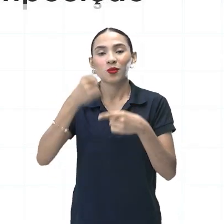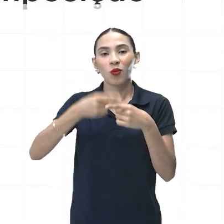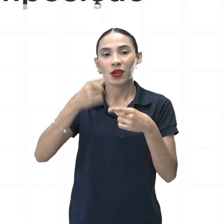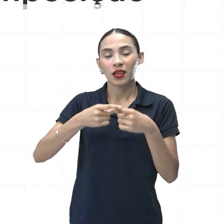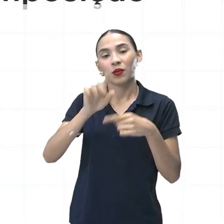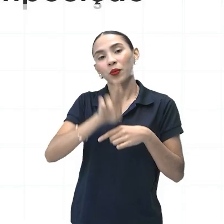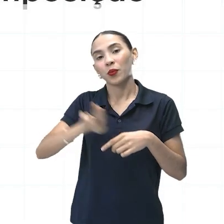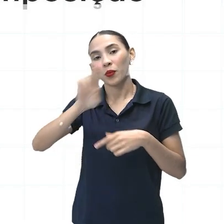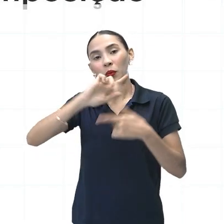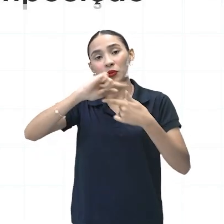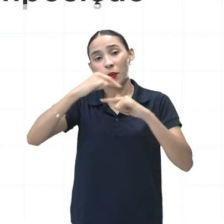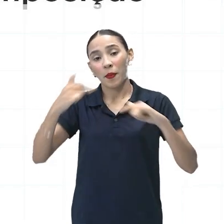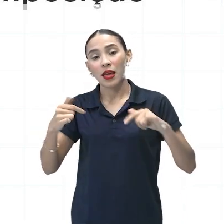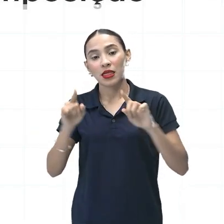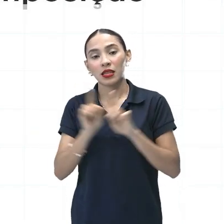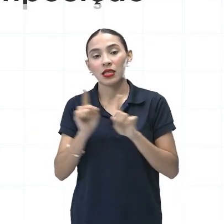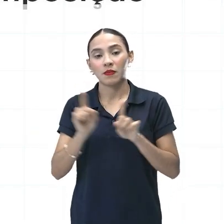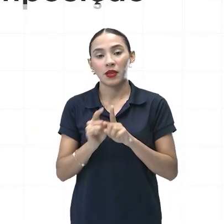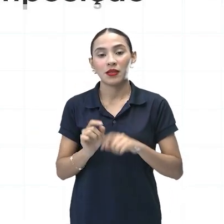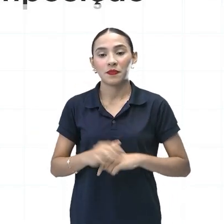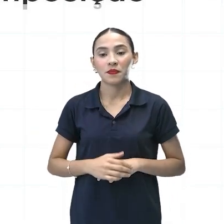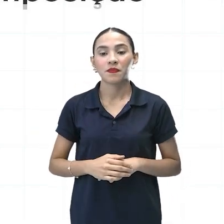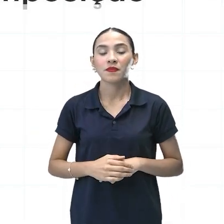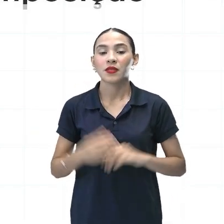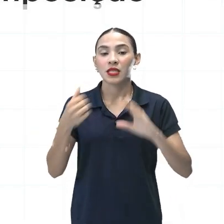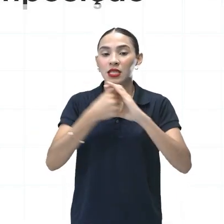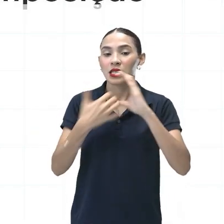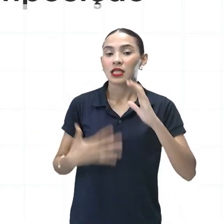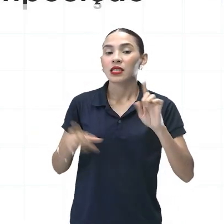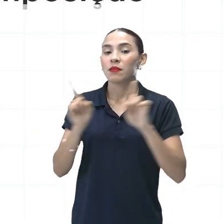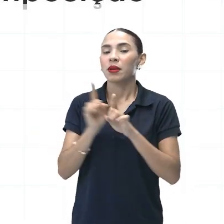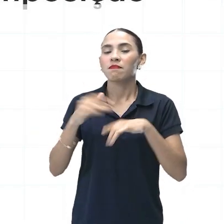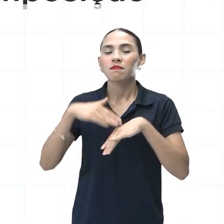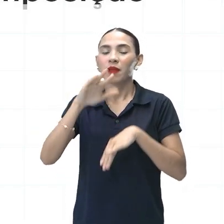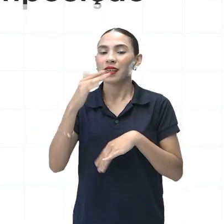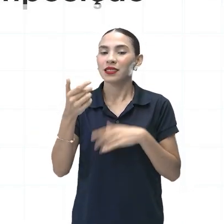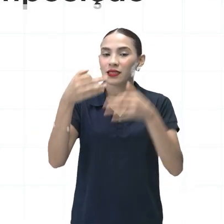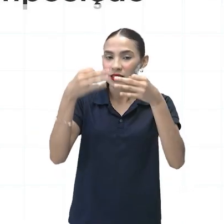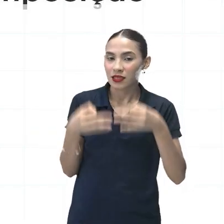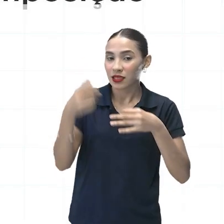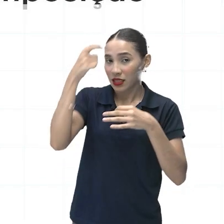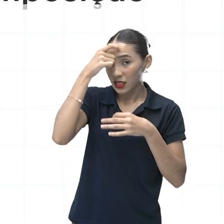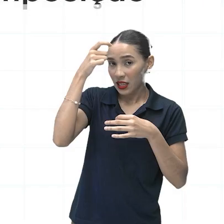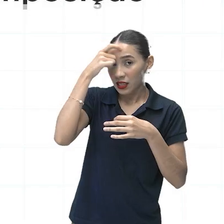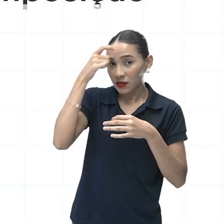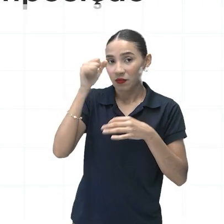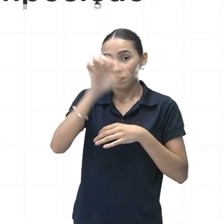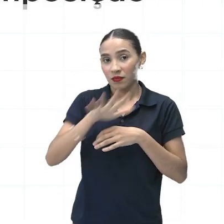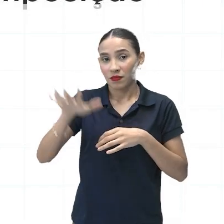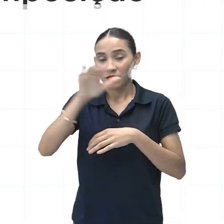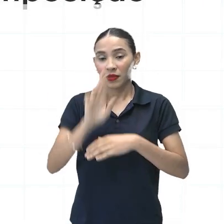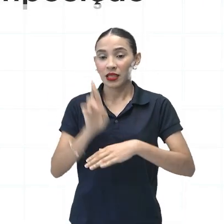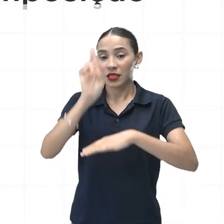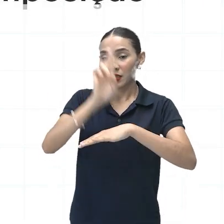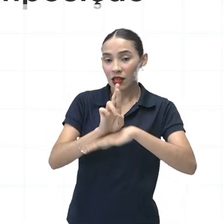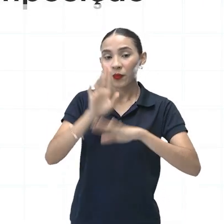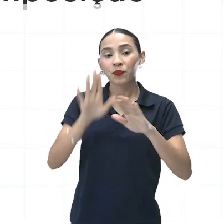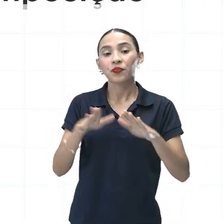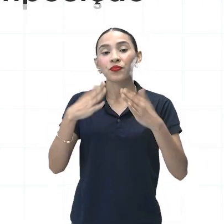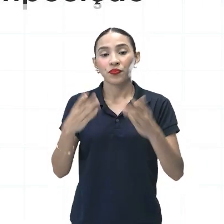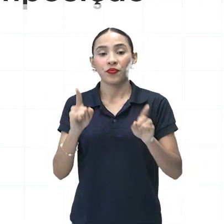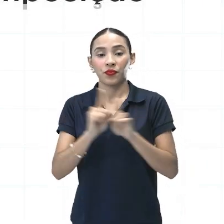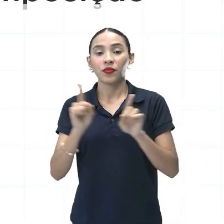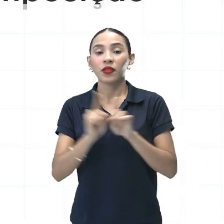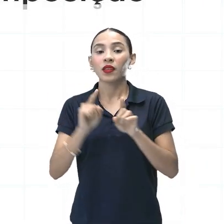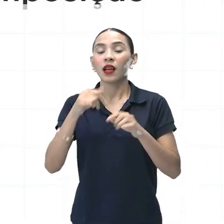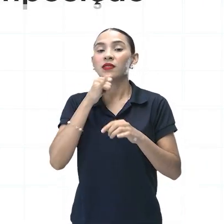formas geométricas e com uma característica mais racional e dura nas representações. Sendo assim,